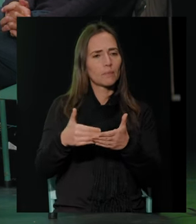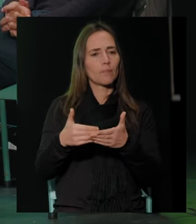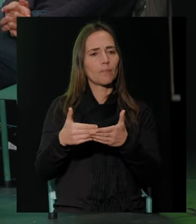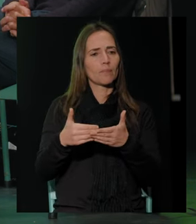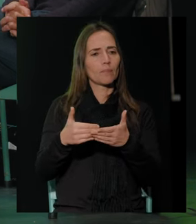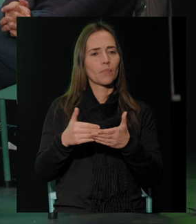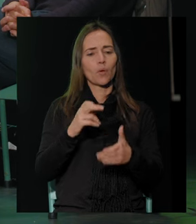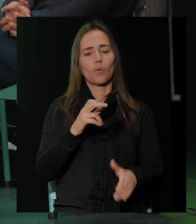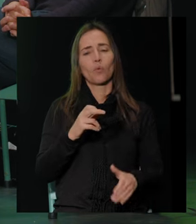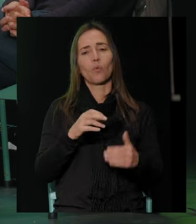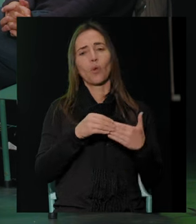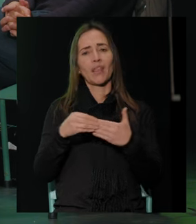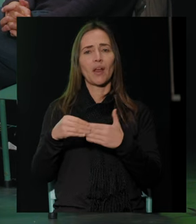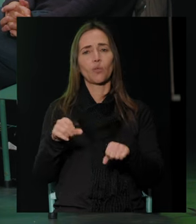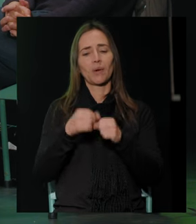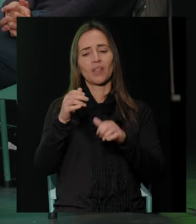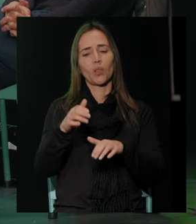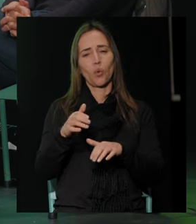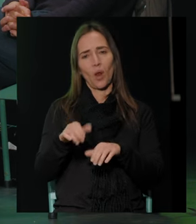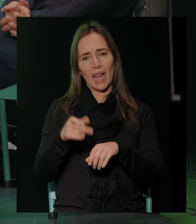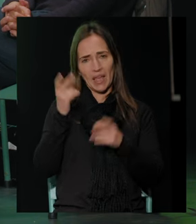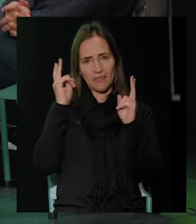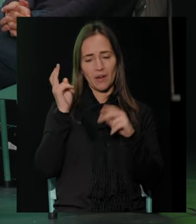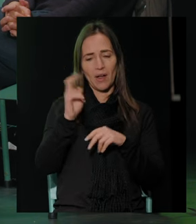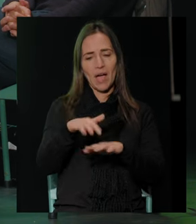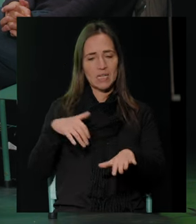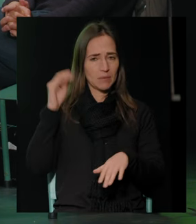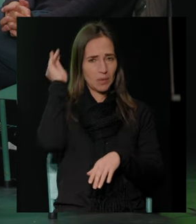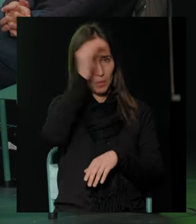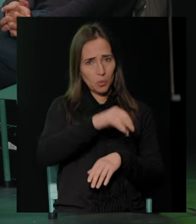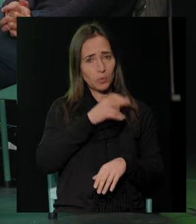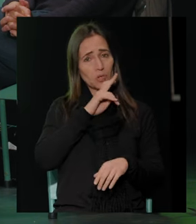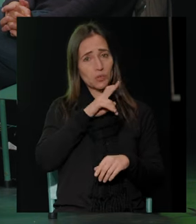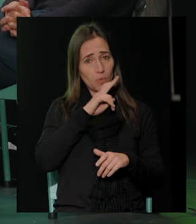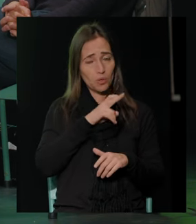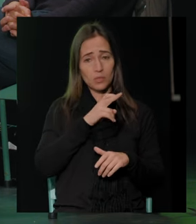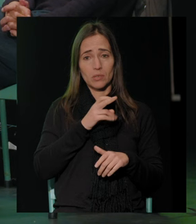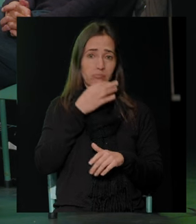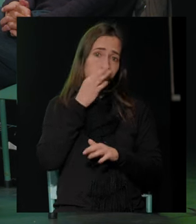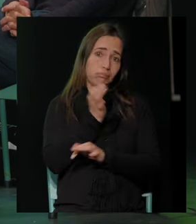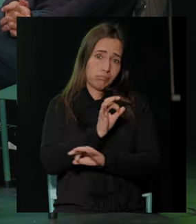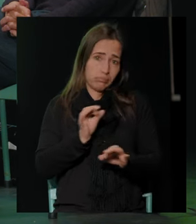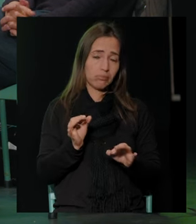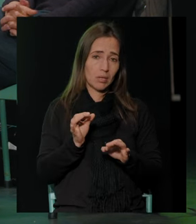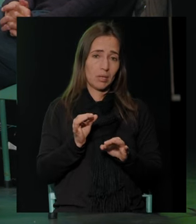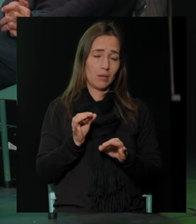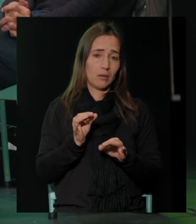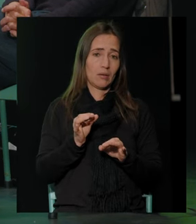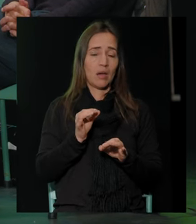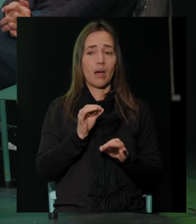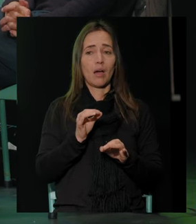o Rui Tavares na Assembleia da República a dar as respostas mais extraordinárias exatamente